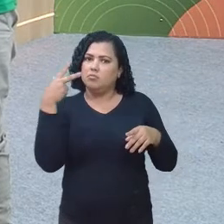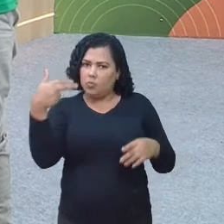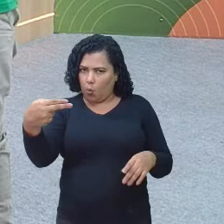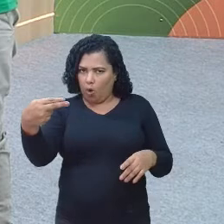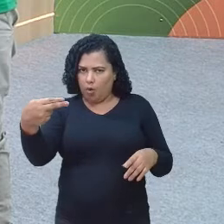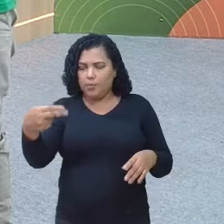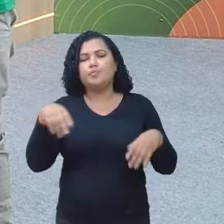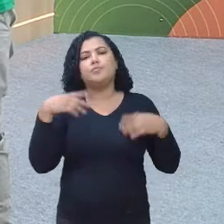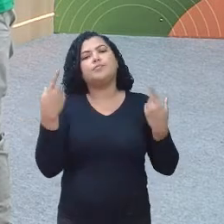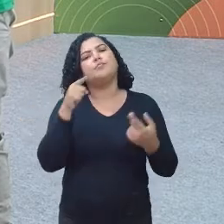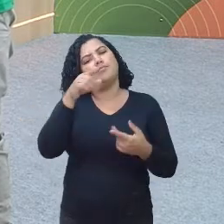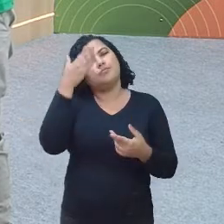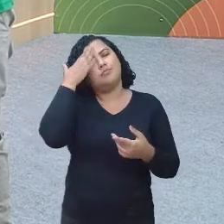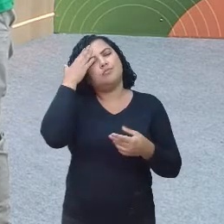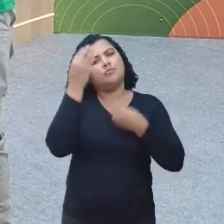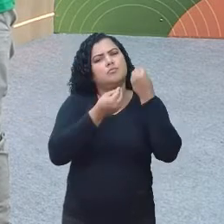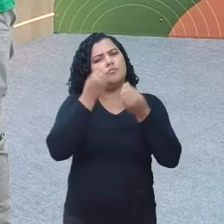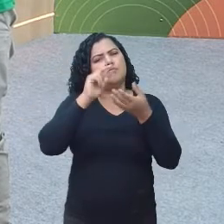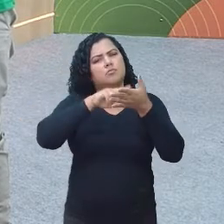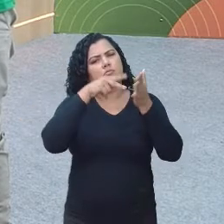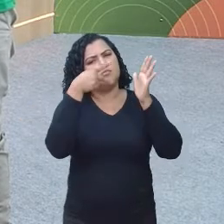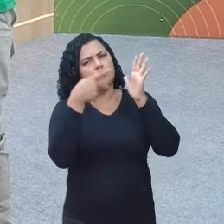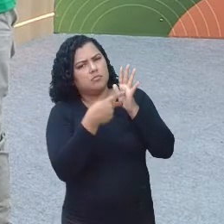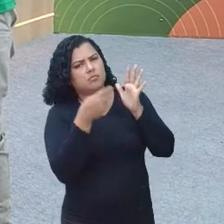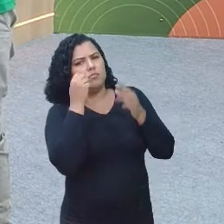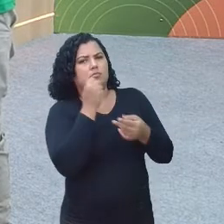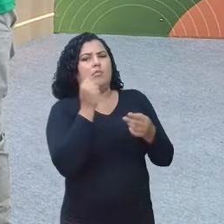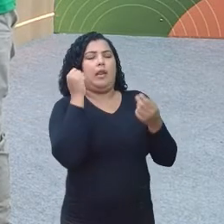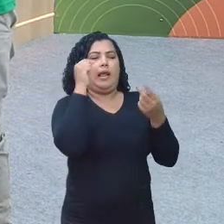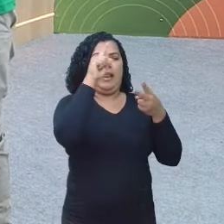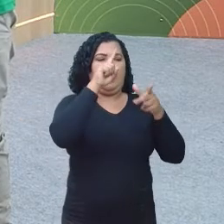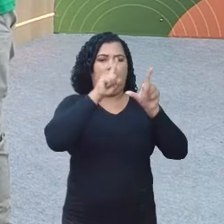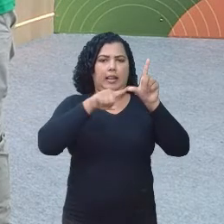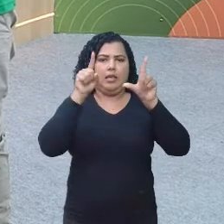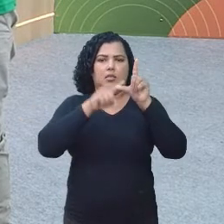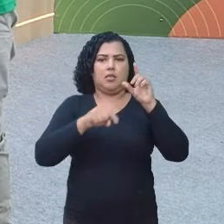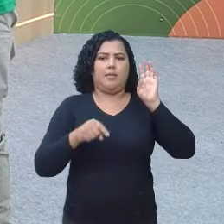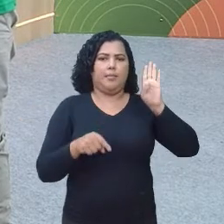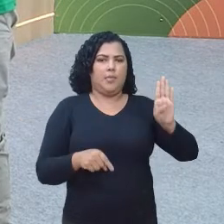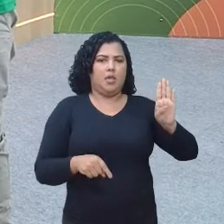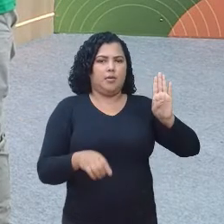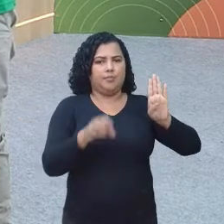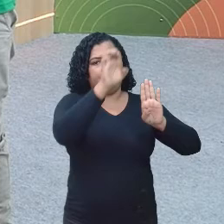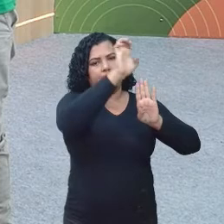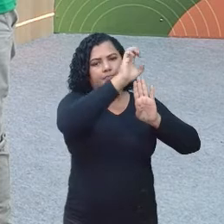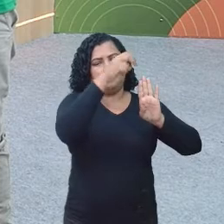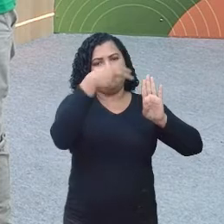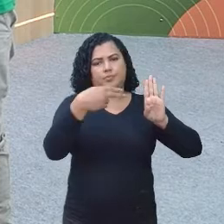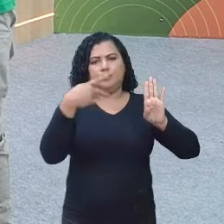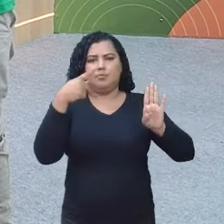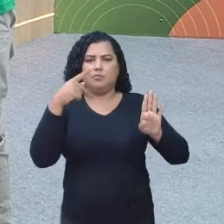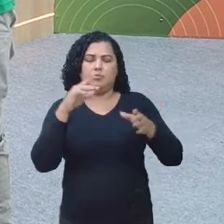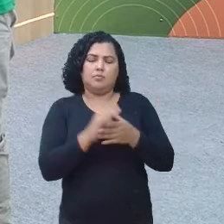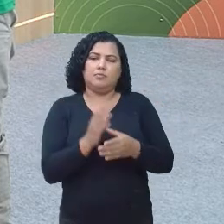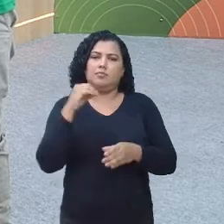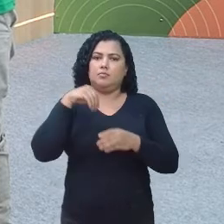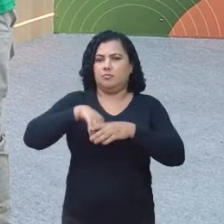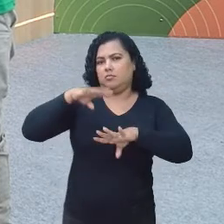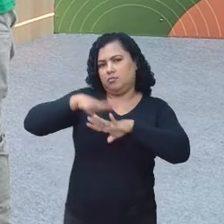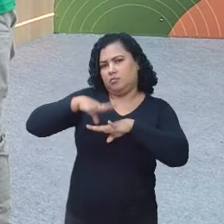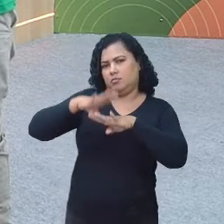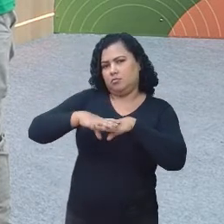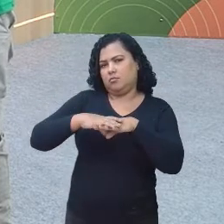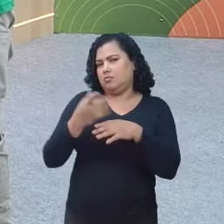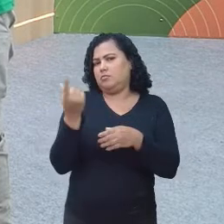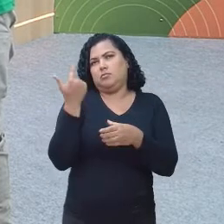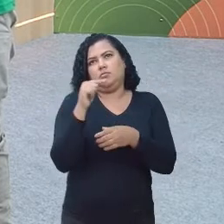aí, qual é a função dela, né? É sempre bom lembrar que eu já falei isso em aulas anteriores, não existe letra na matemática de maneira solta.